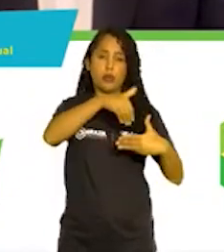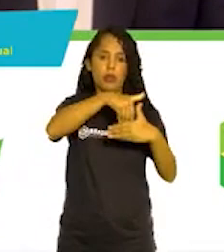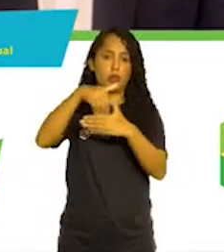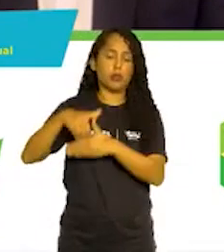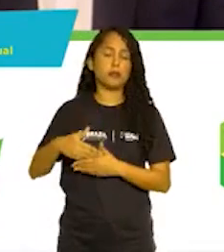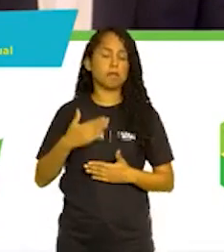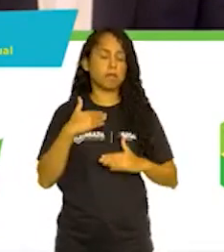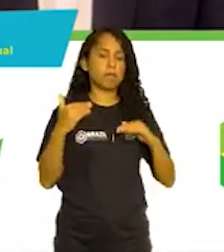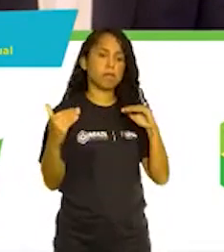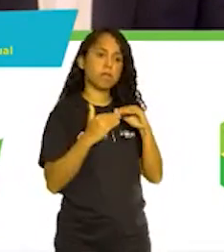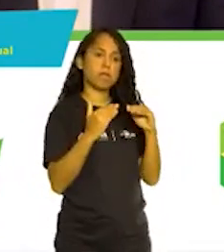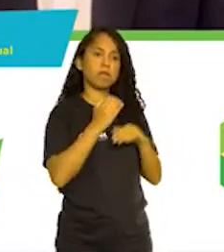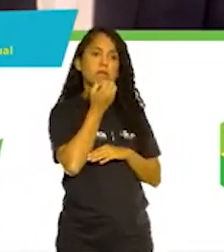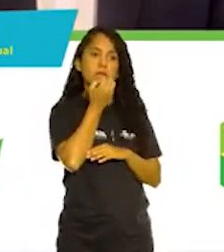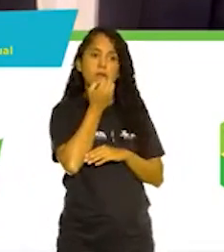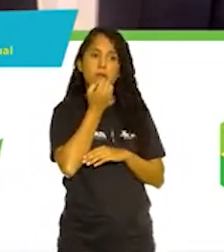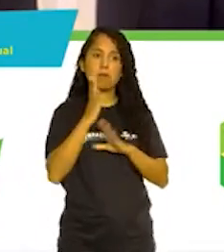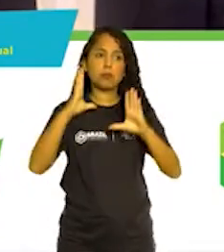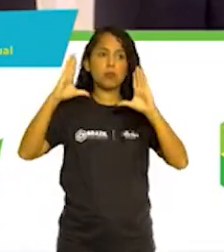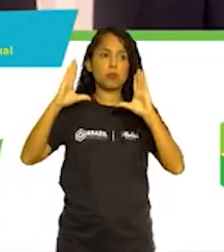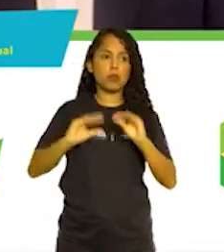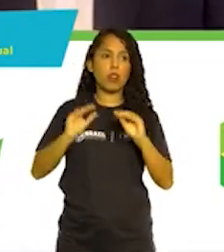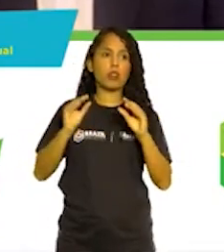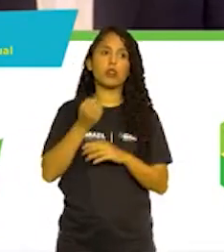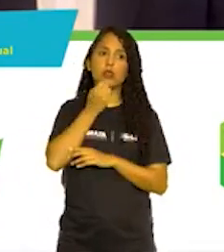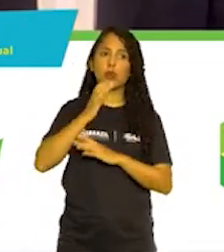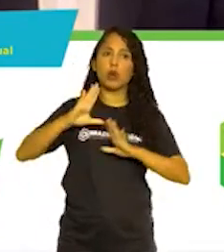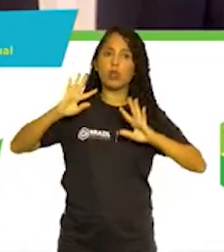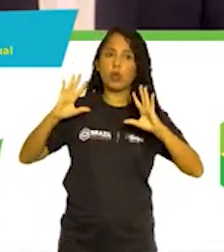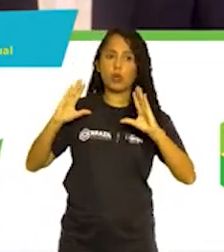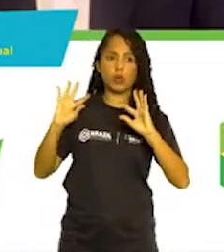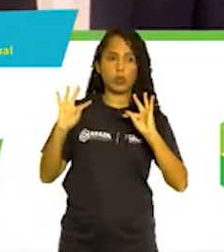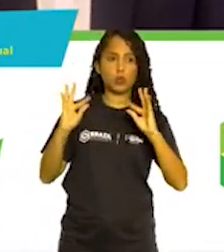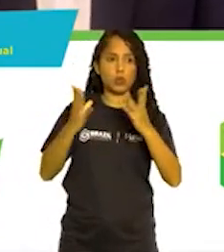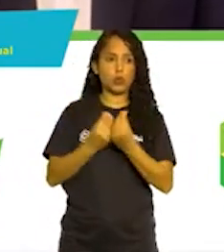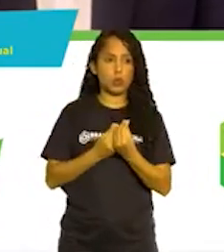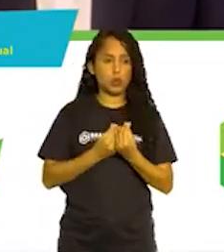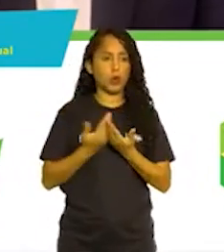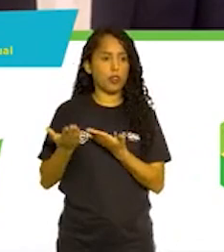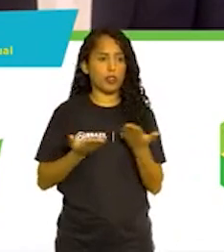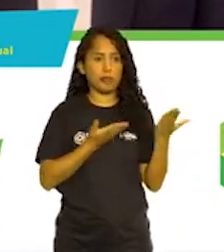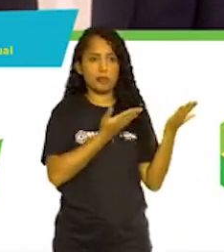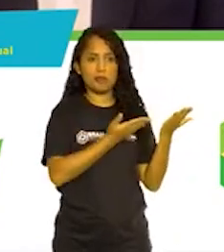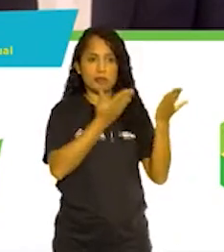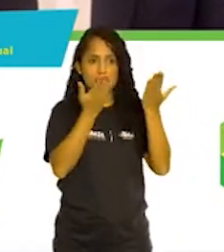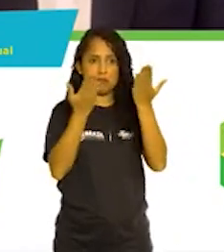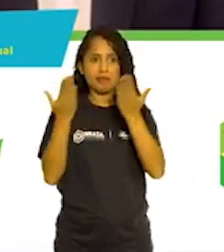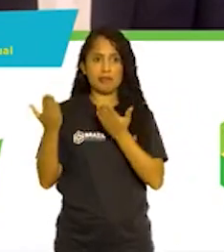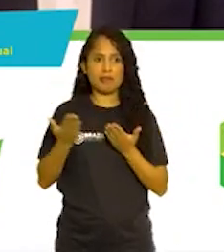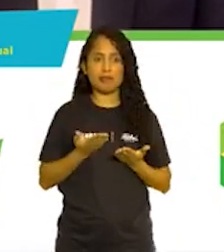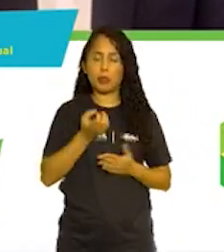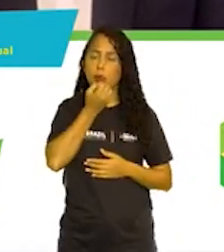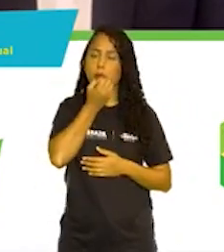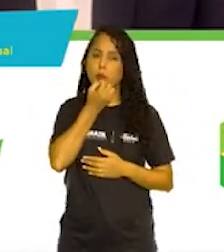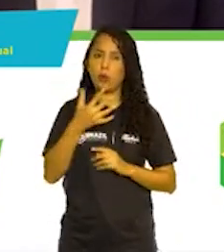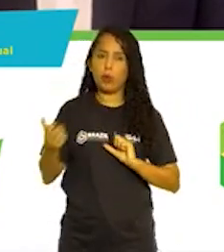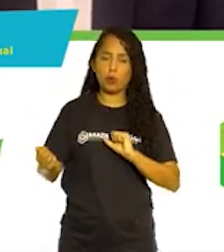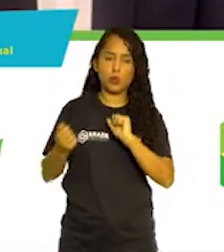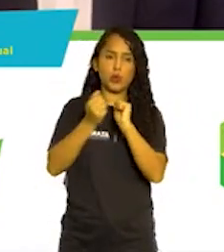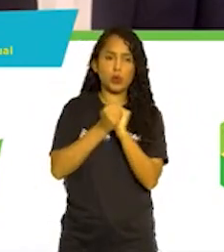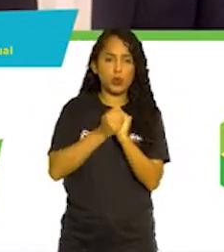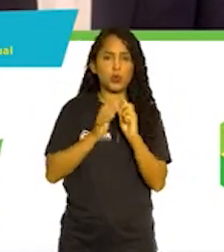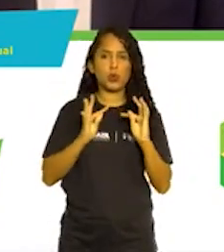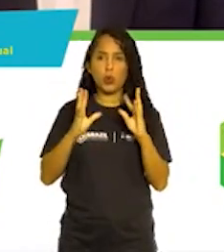Concordo, Mônica. Boa noite. Boa noite a todos, Mansueto, PB, Helena querida, bom estar com você. Boa noite a todos